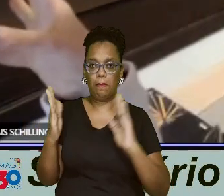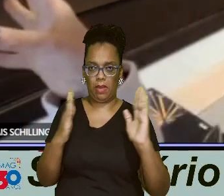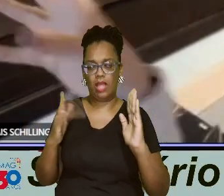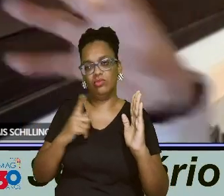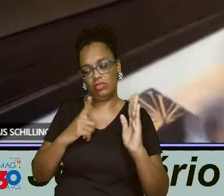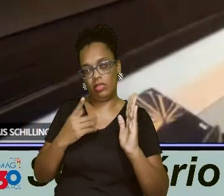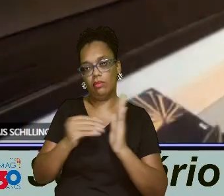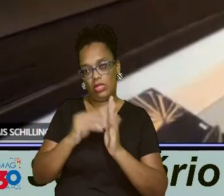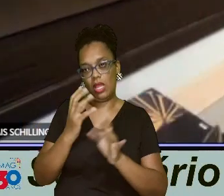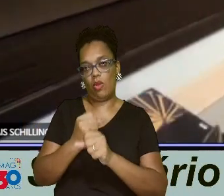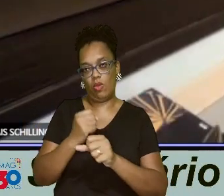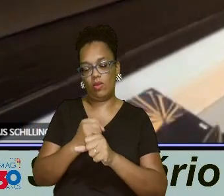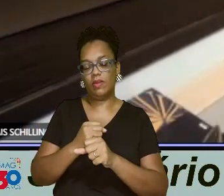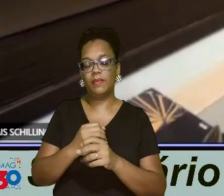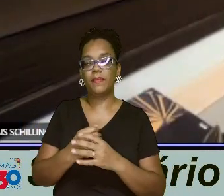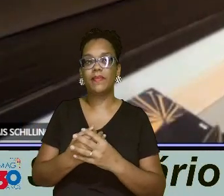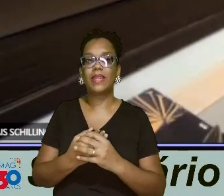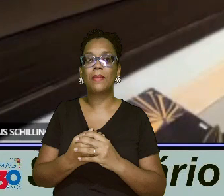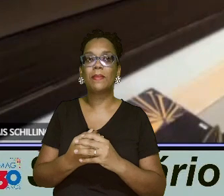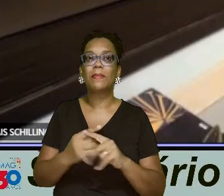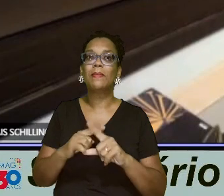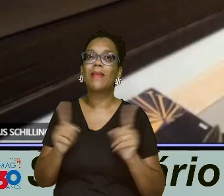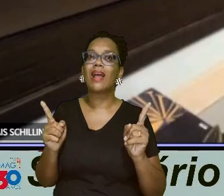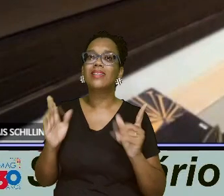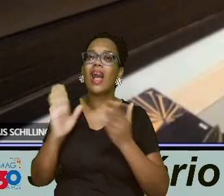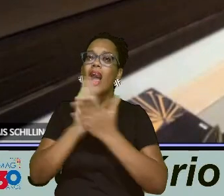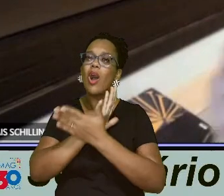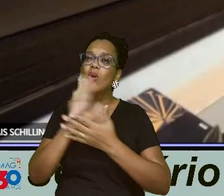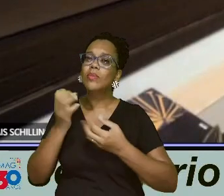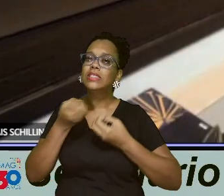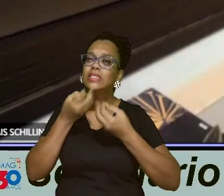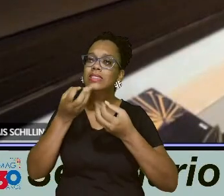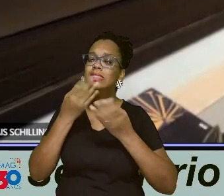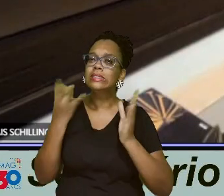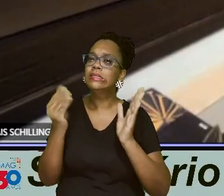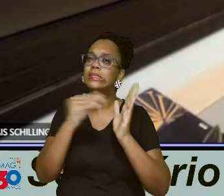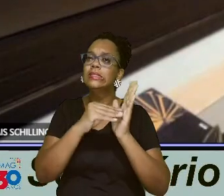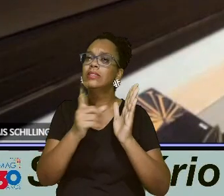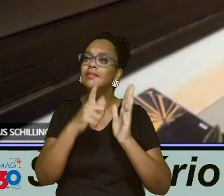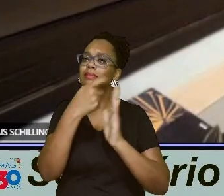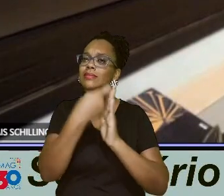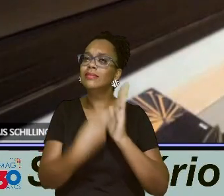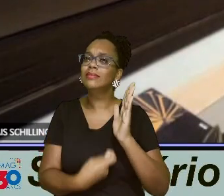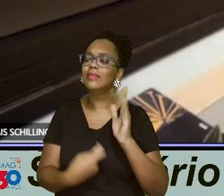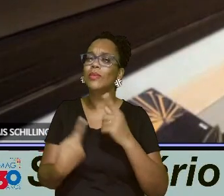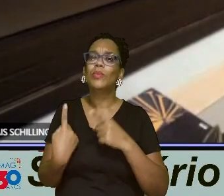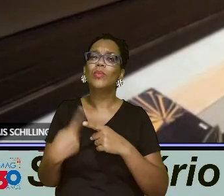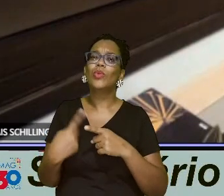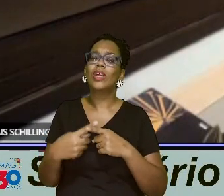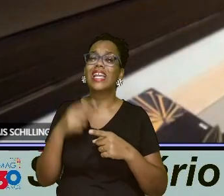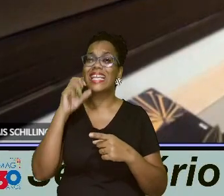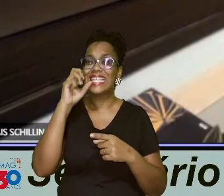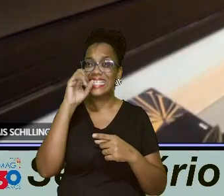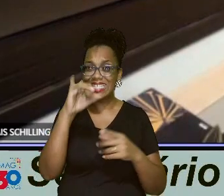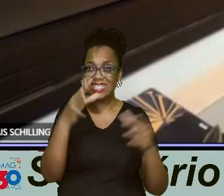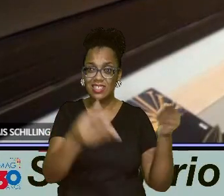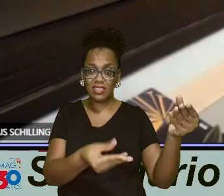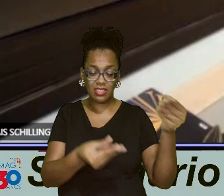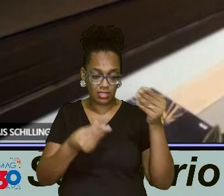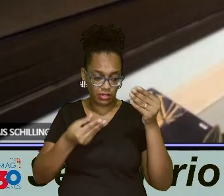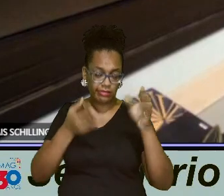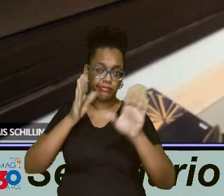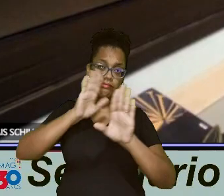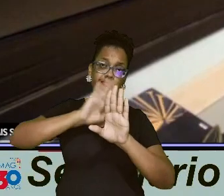vai ter que calcular. Mas determinadas informações talvez não estejam na decisão, porque se nós formos olhar o